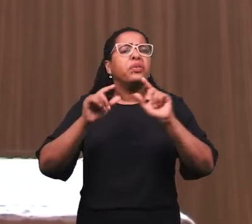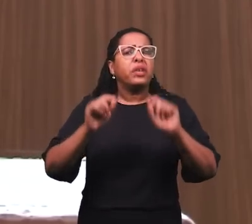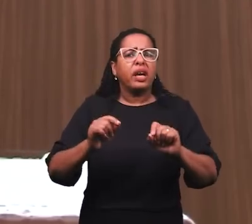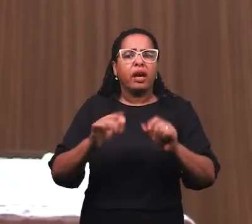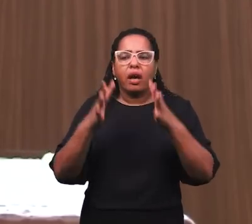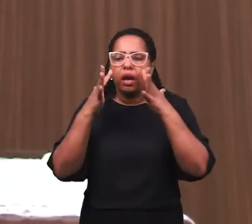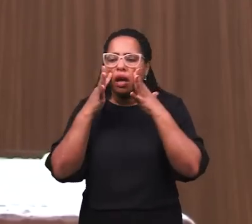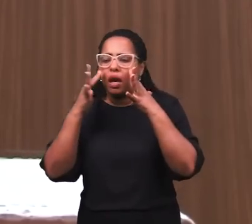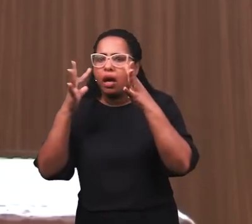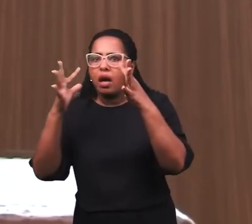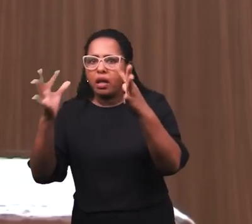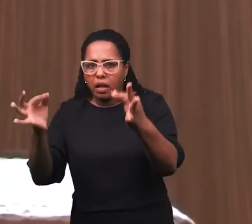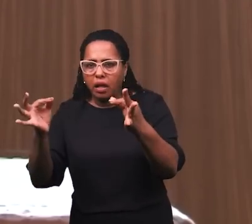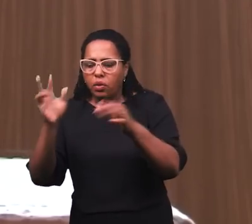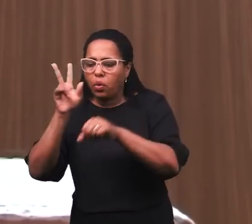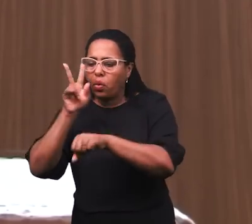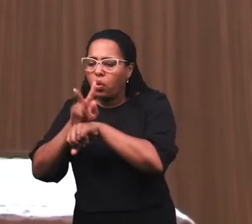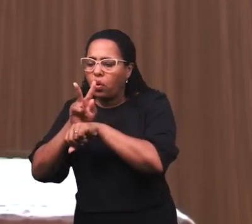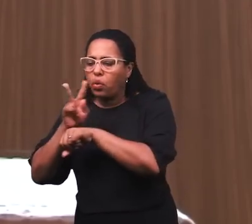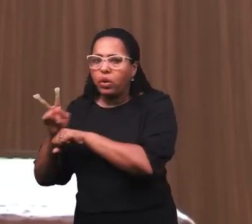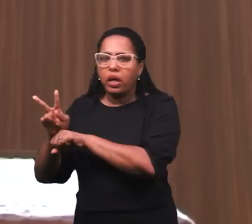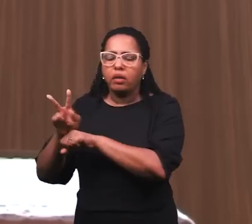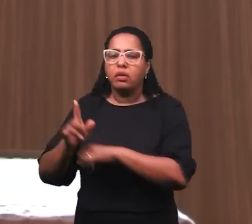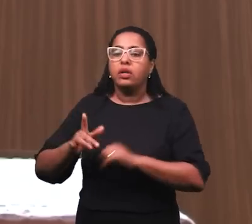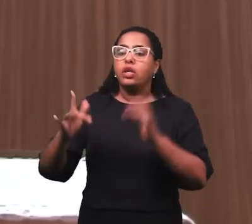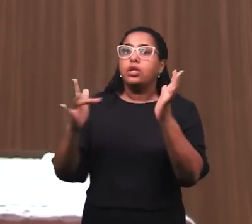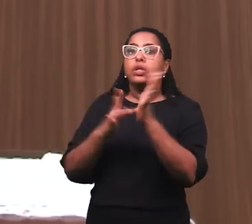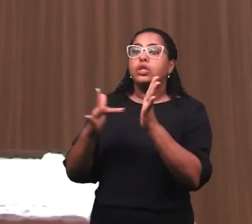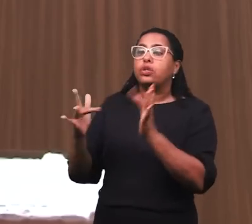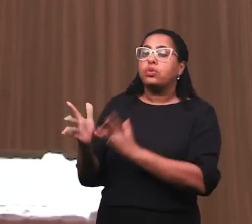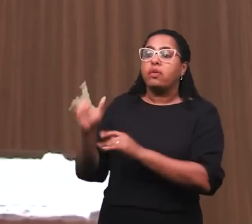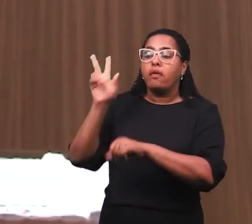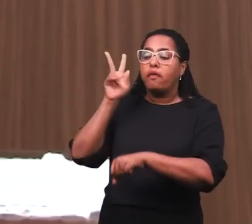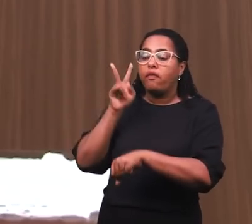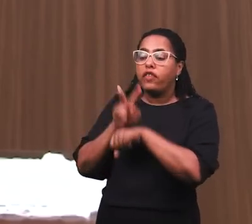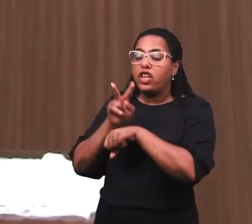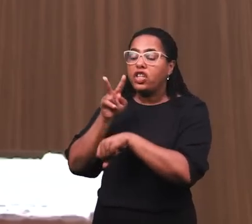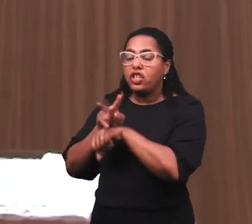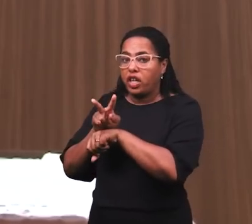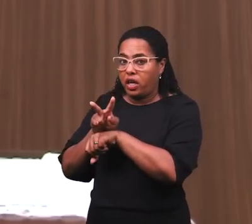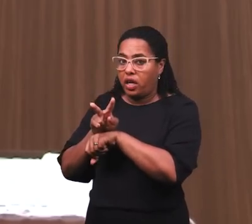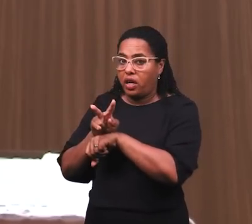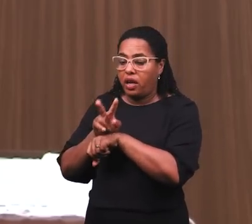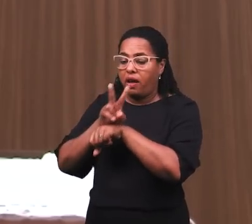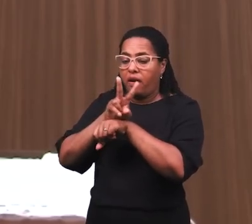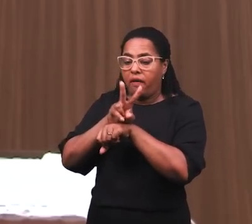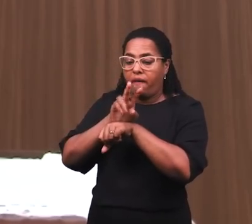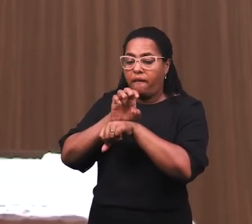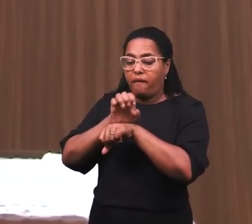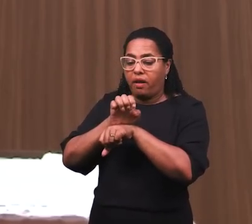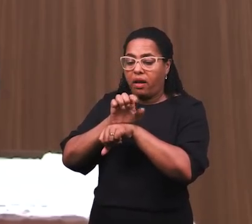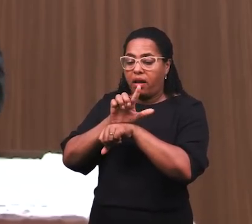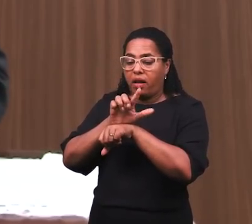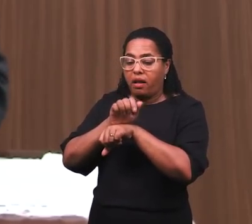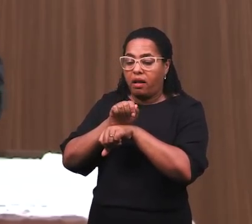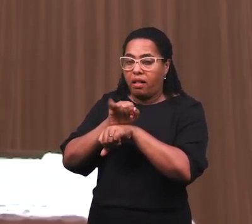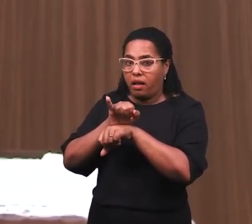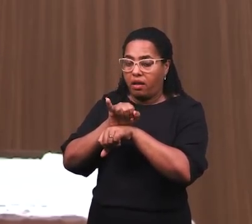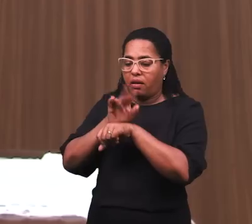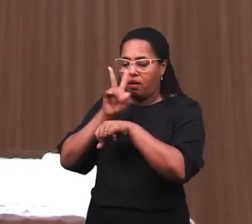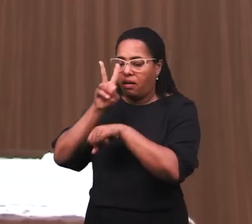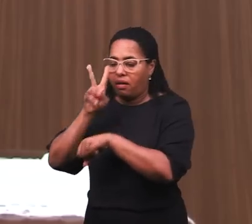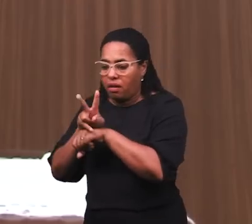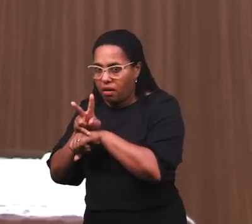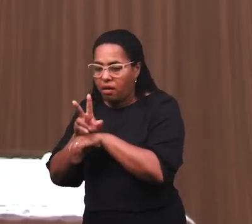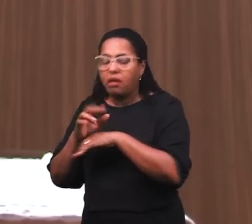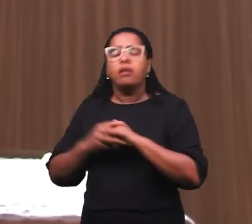estar atento. E esse foi o convite do Senhor Jesus neste momento. Meus irmãos, hoje é um culto de oração, um culto